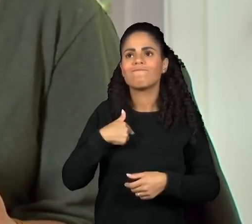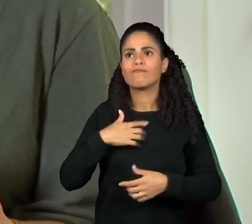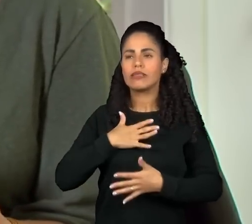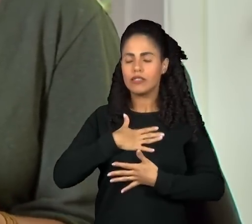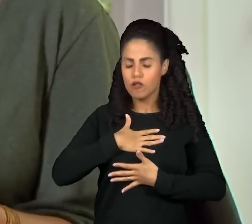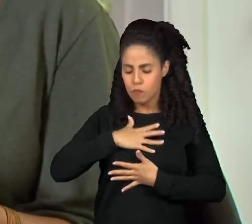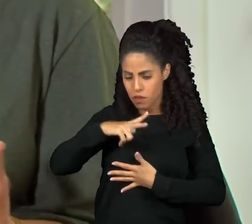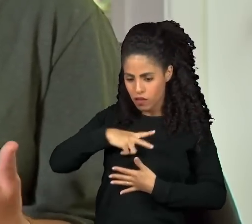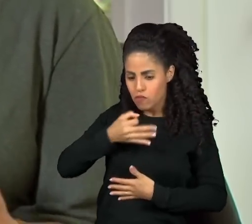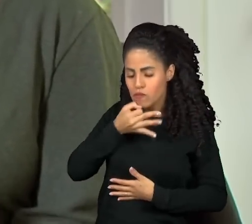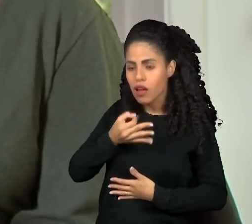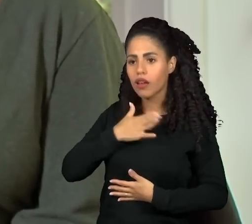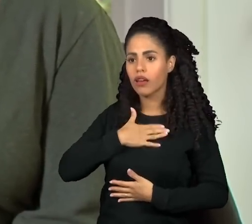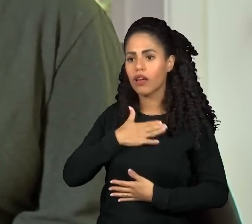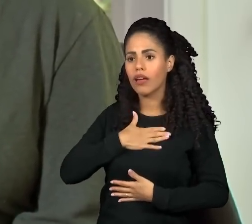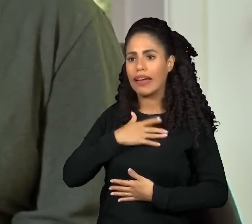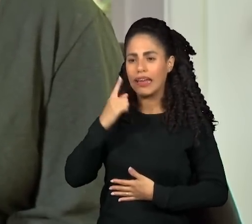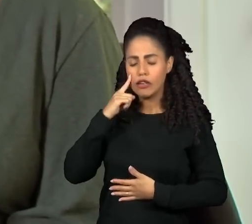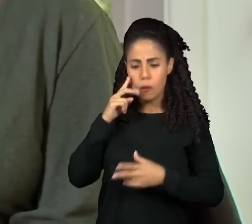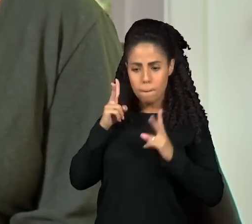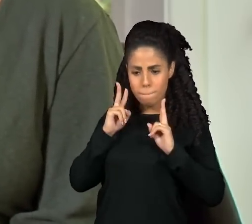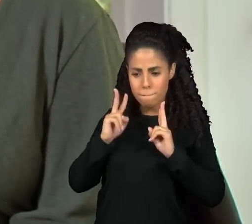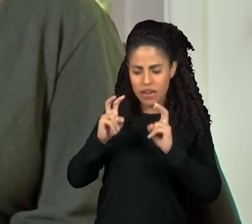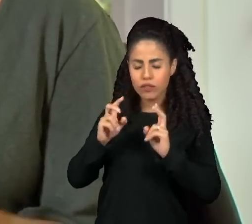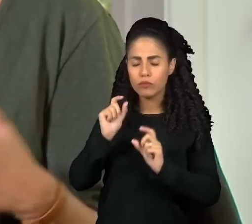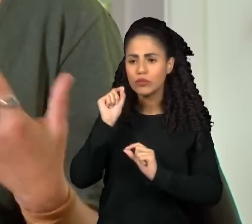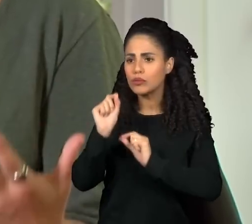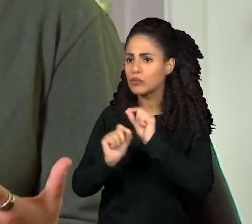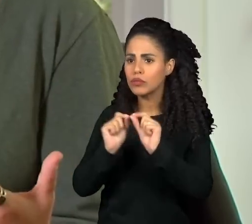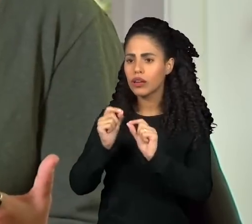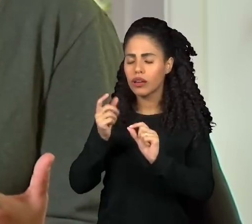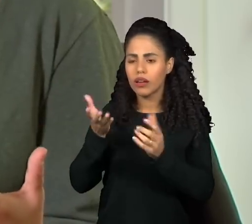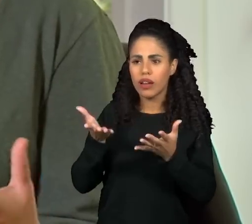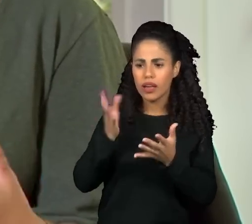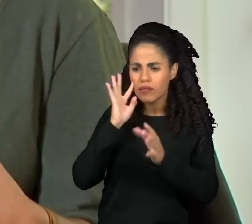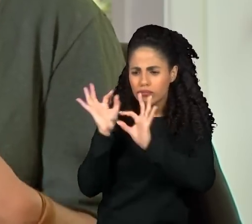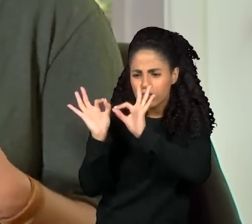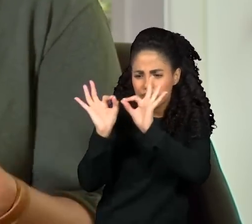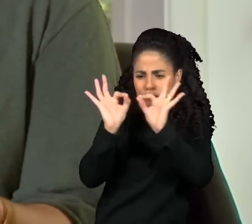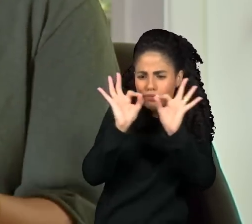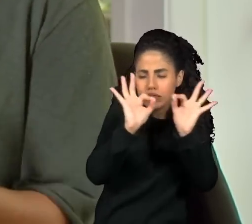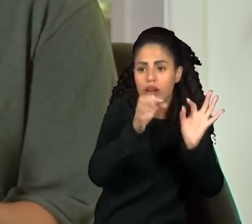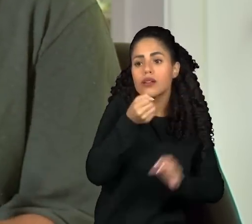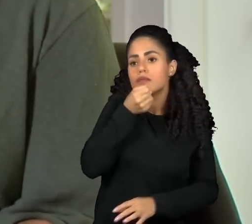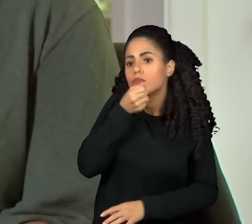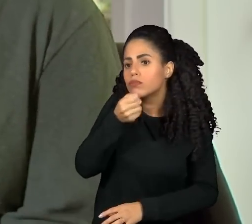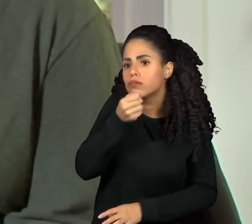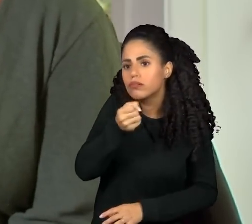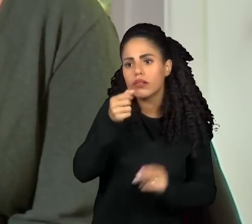particularmente, dentro assim, da minha percepção também, acompanhando como jornalista